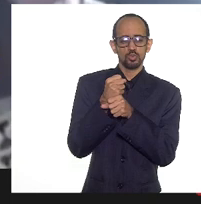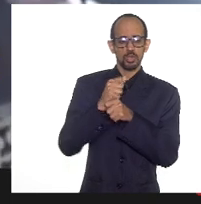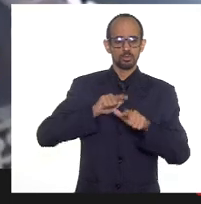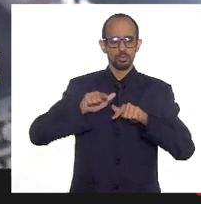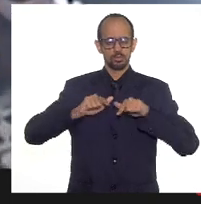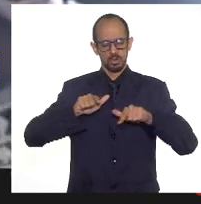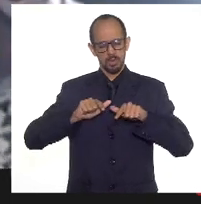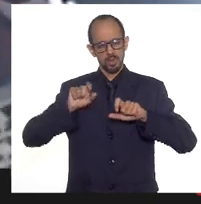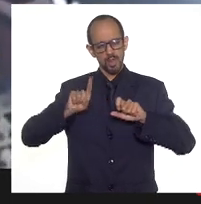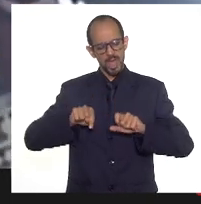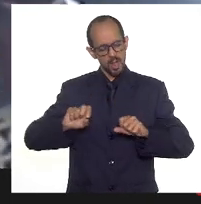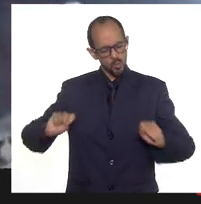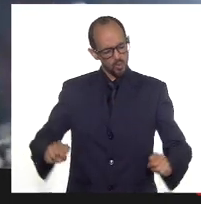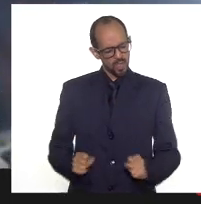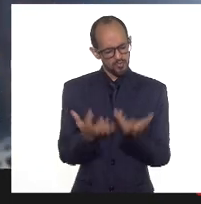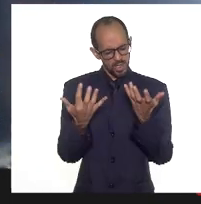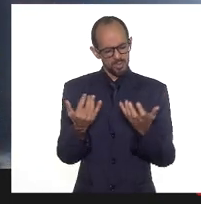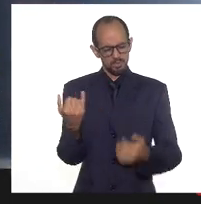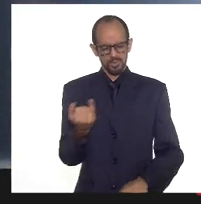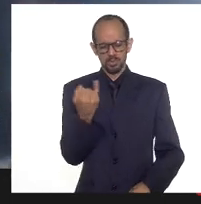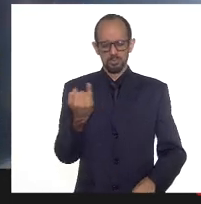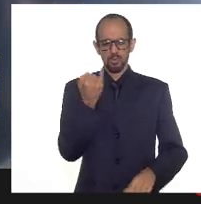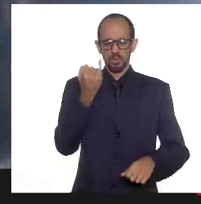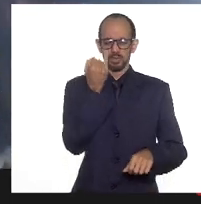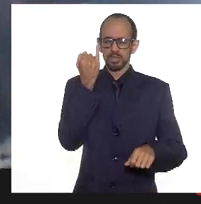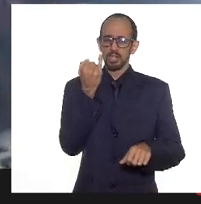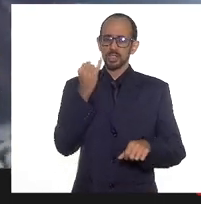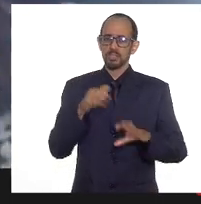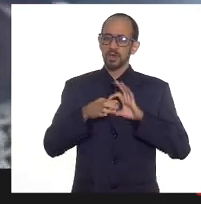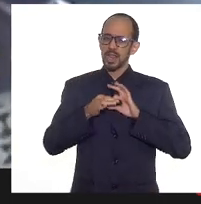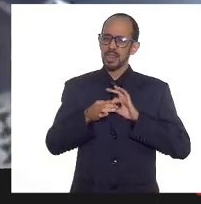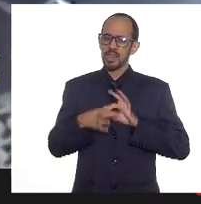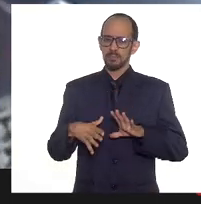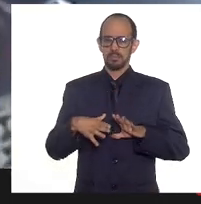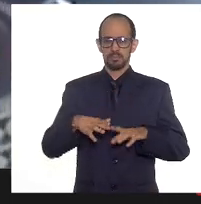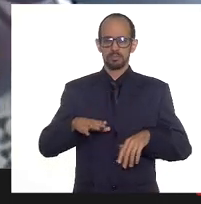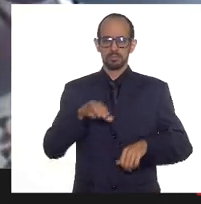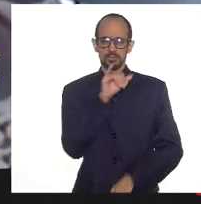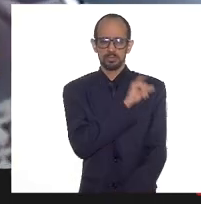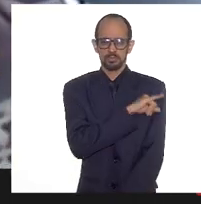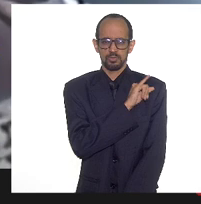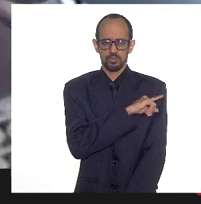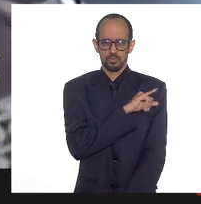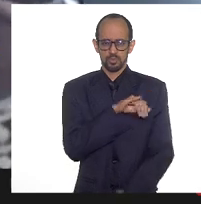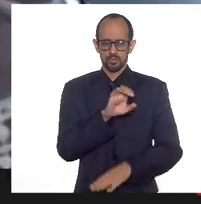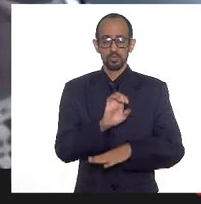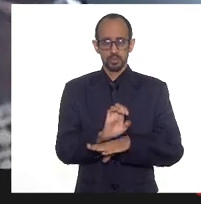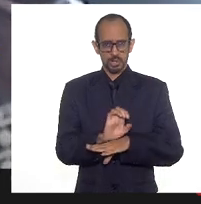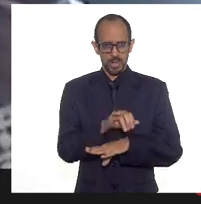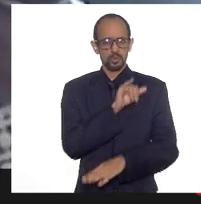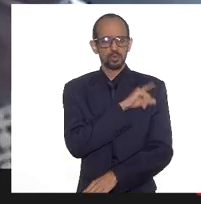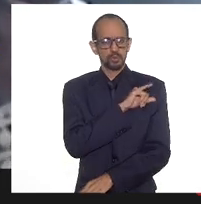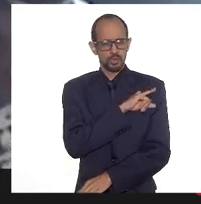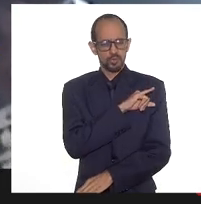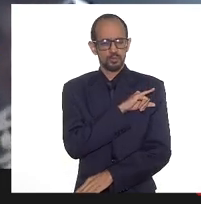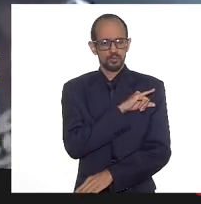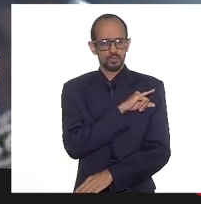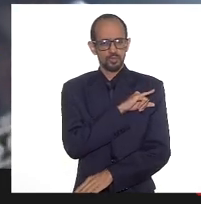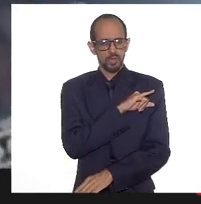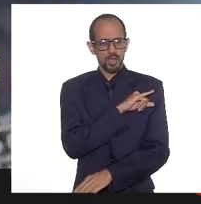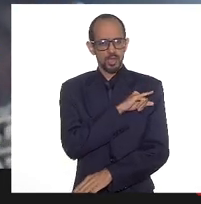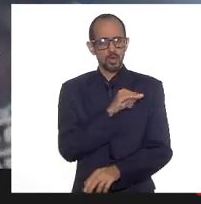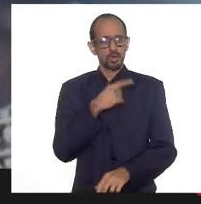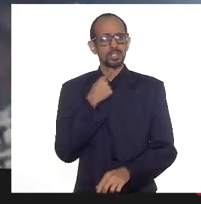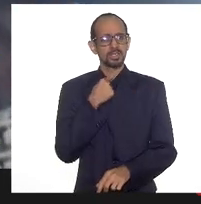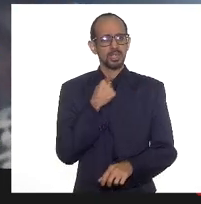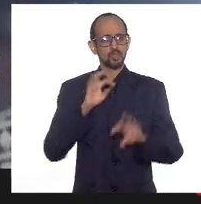evento importantíssimo para a democracia no estado do Rio de Janeiro, né? Eu desejo a todas e todos o sucesso nessa difícil